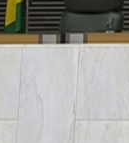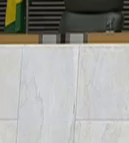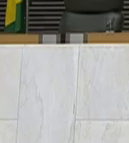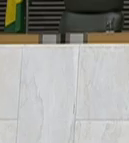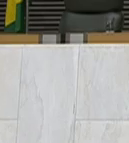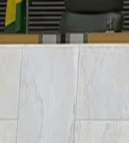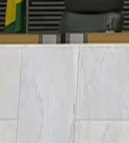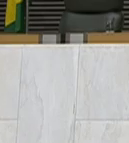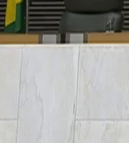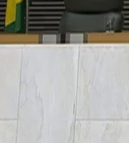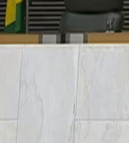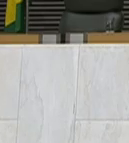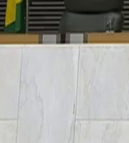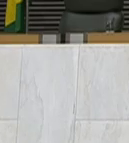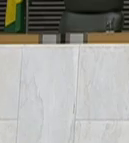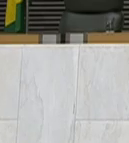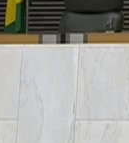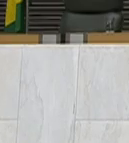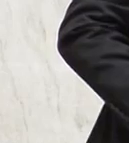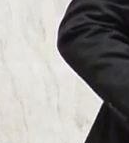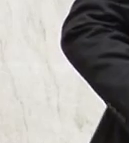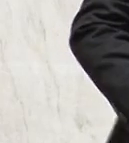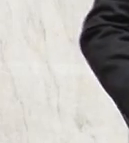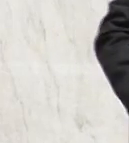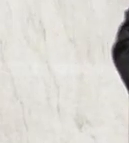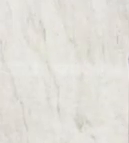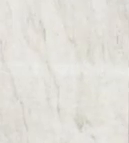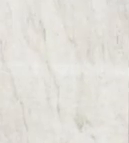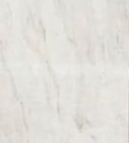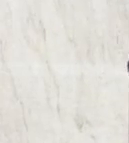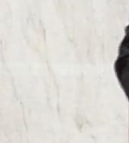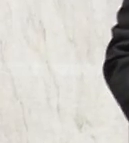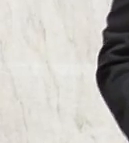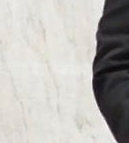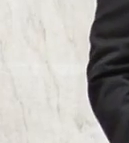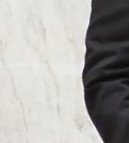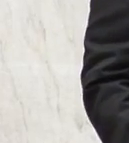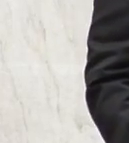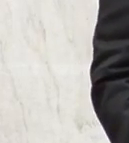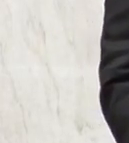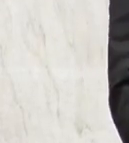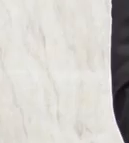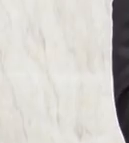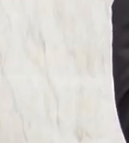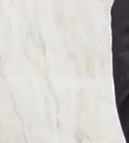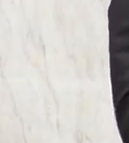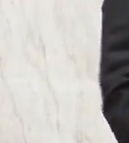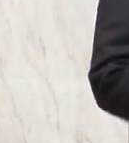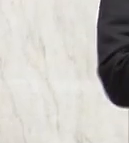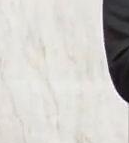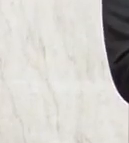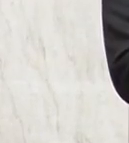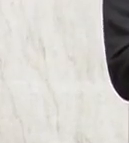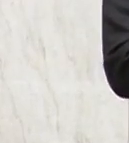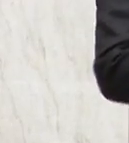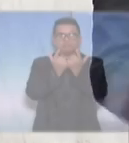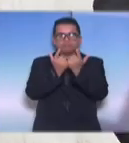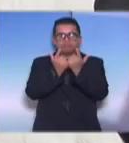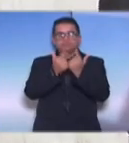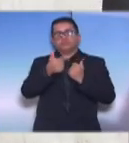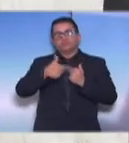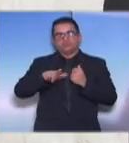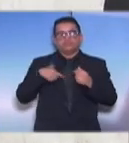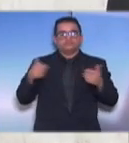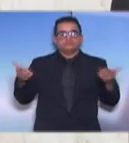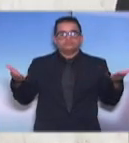Boa tarde, senhor presidente. Muito obrigado pela oportunidade. Boa tarde, senhores deputados, a todos que nos assistem pela TV Assembleia. Mais uma vez